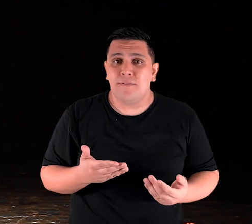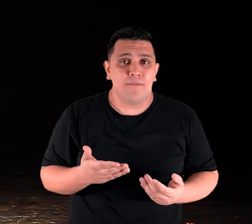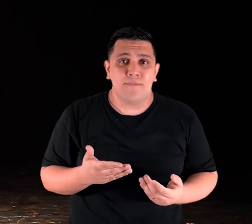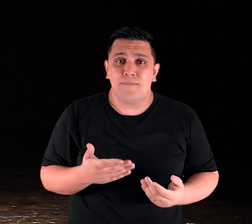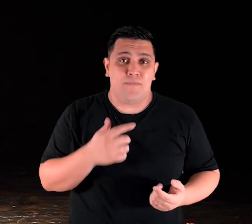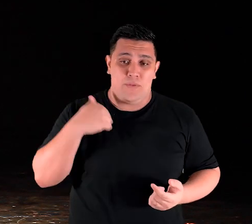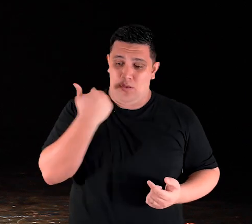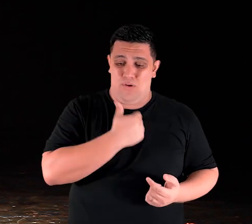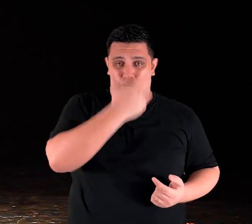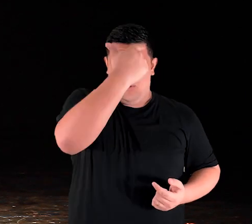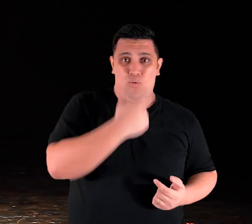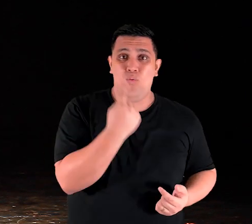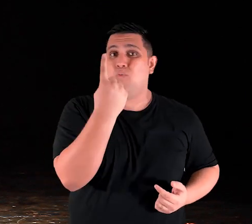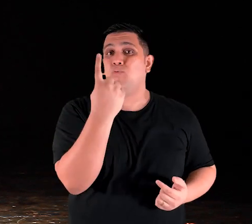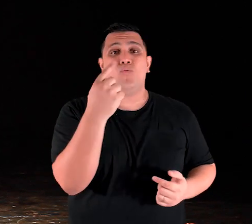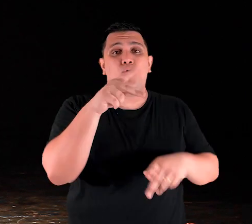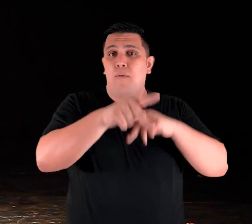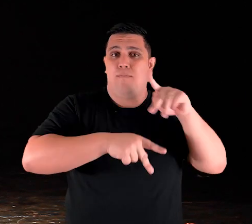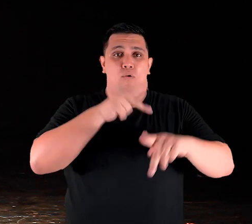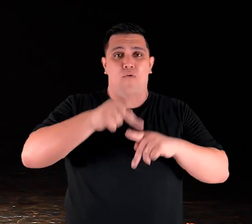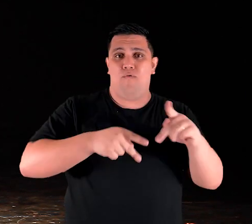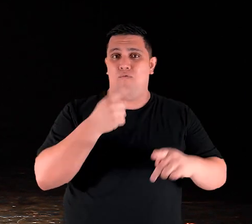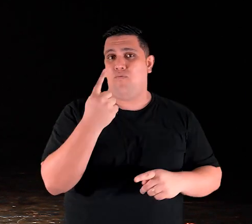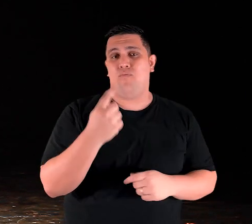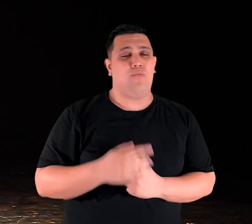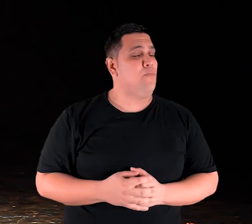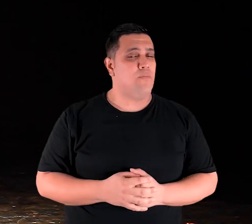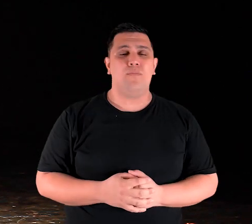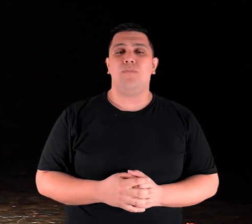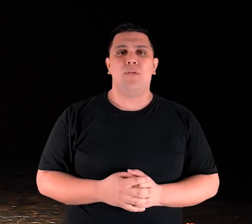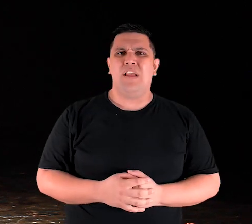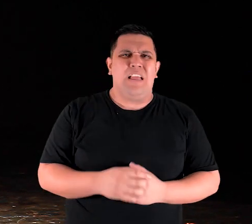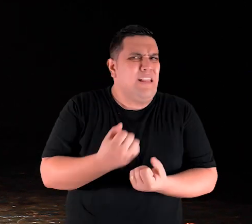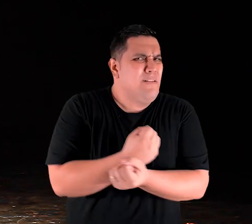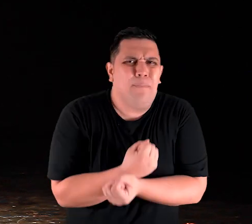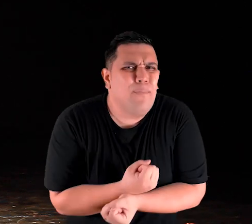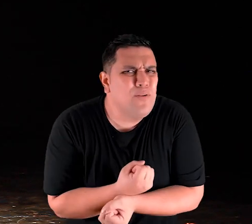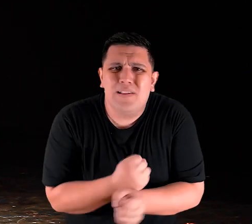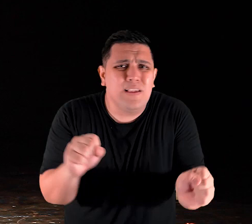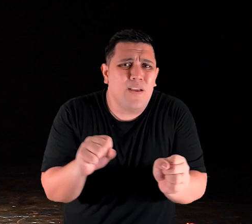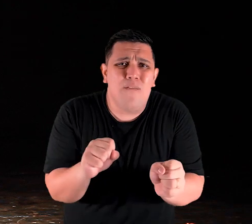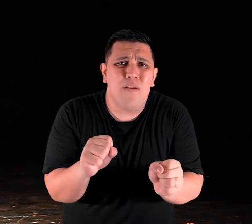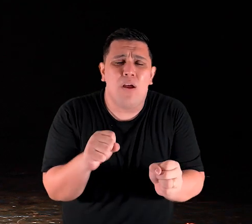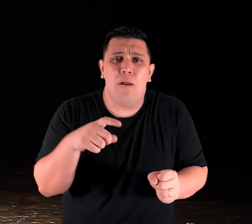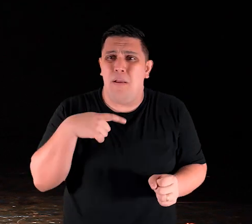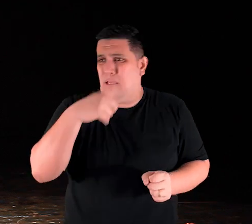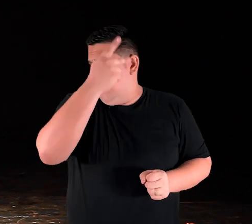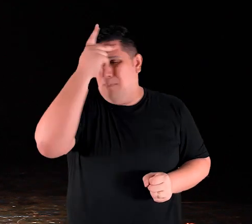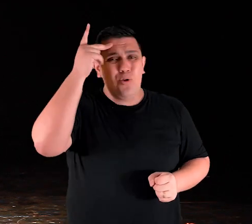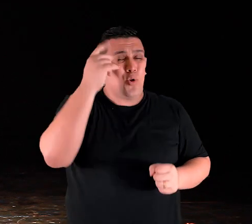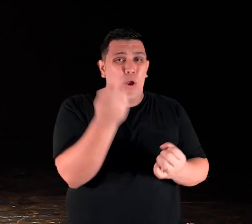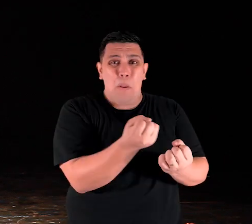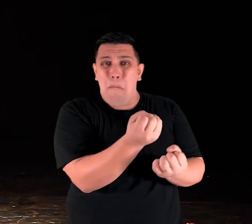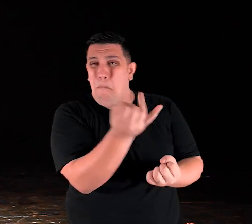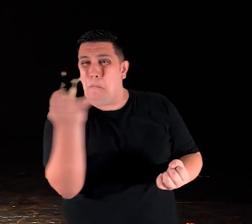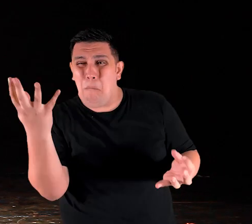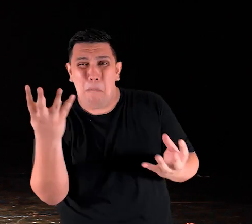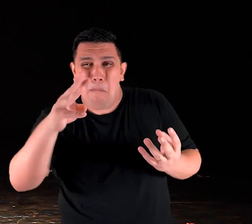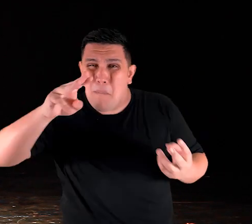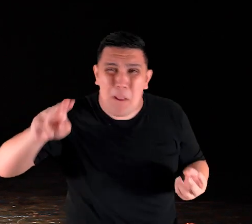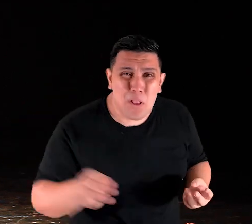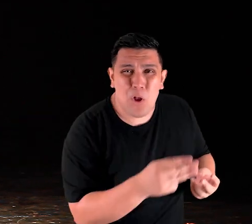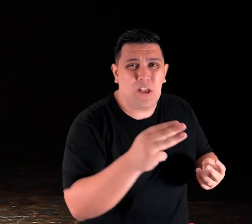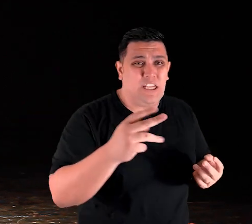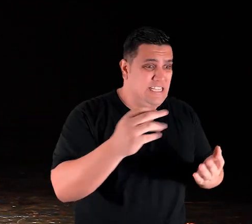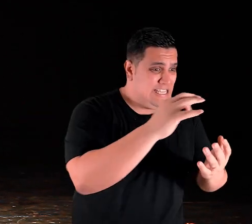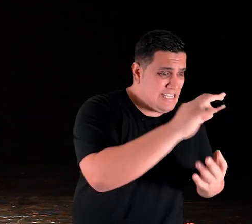Nós somos um só povo. Não é possível que milhões de pessoas estejam certas e milhões de pessoas estejam